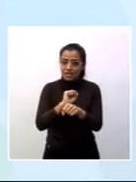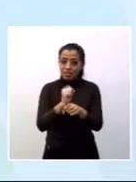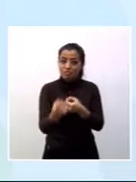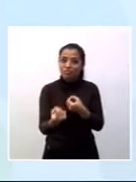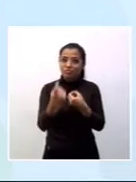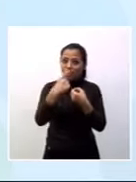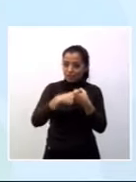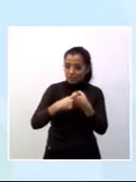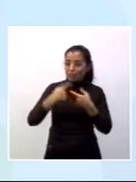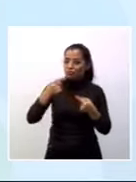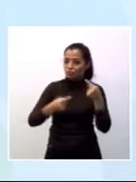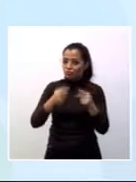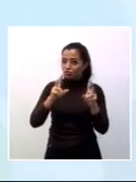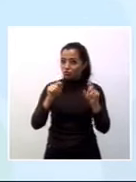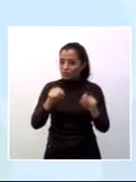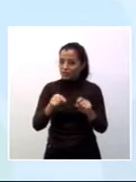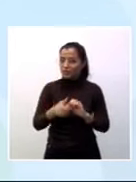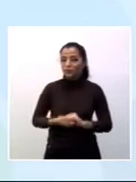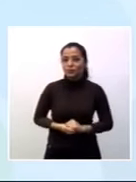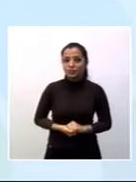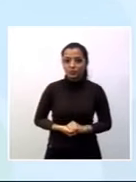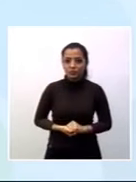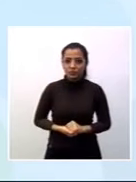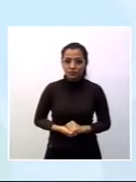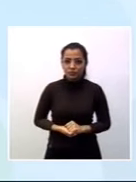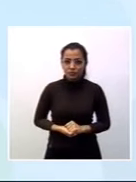pra gente discutir sobre isso